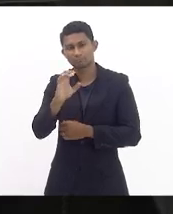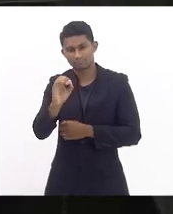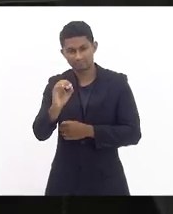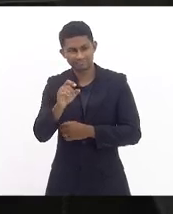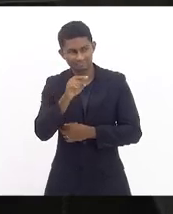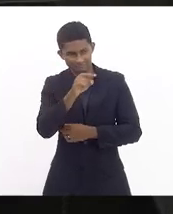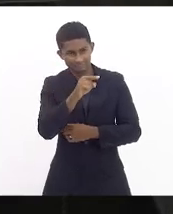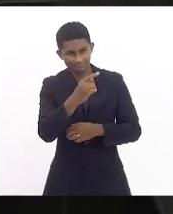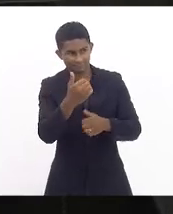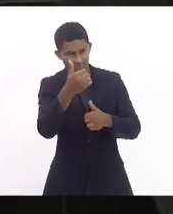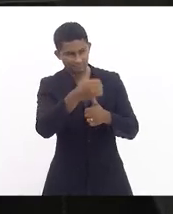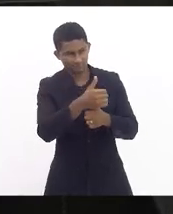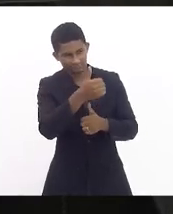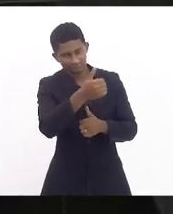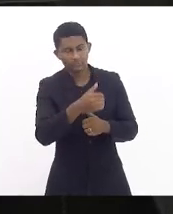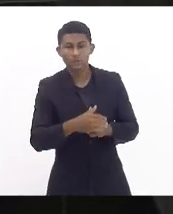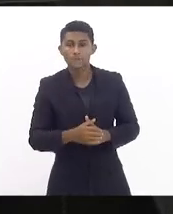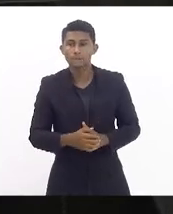senhoras